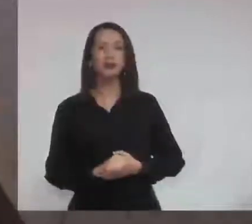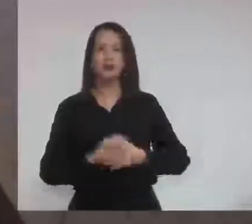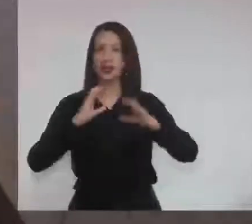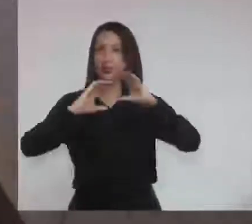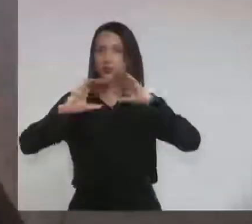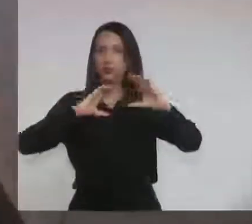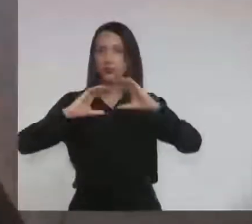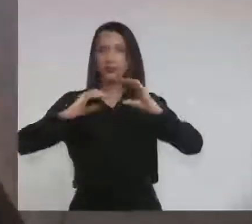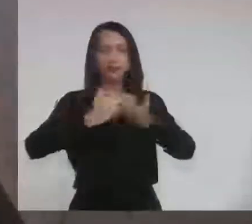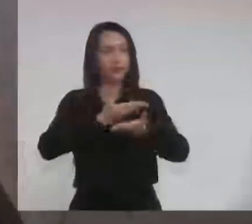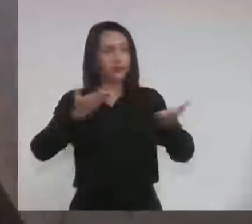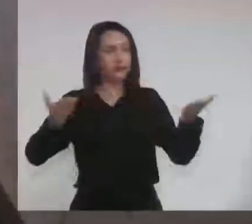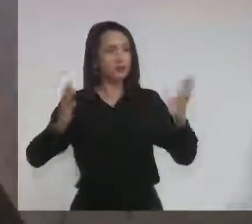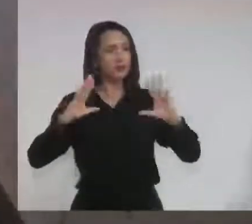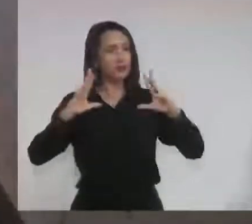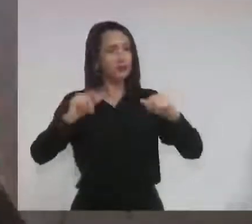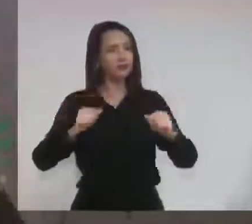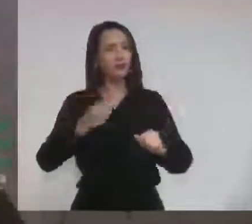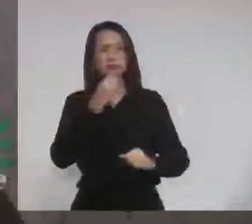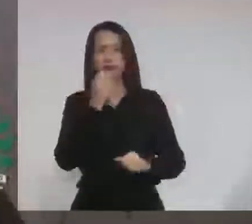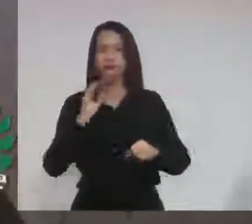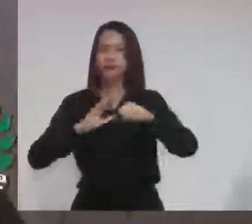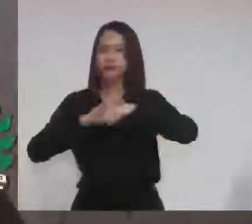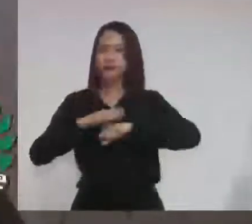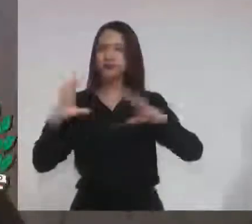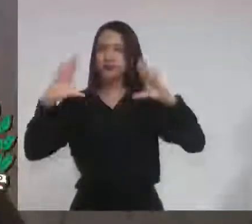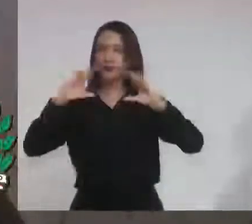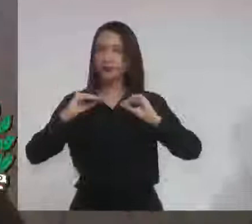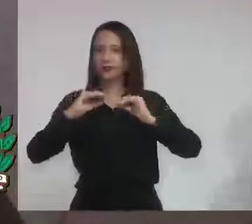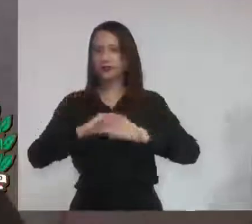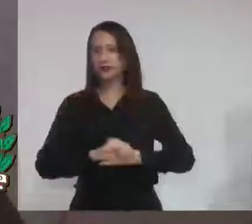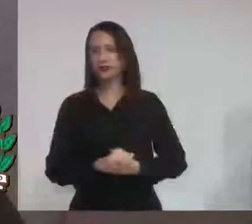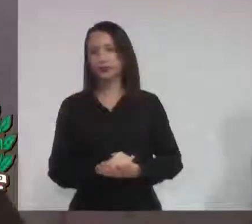imprensa, a todos, muito boa noite.